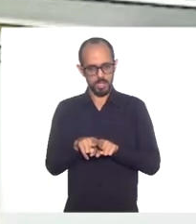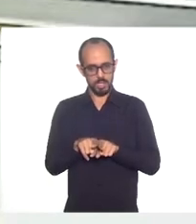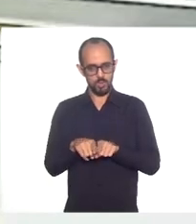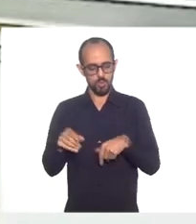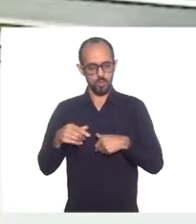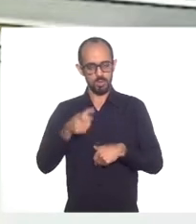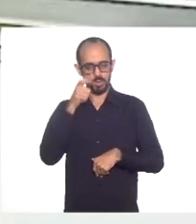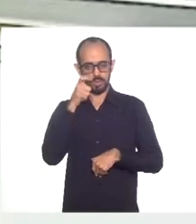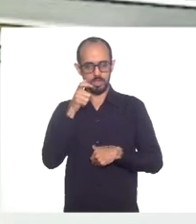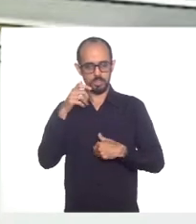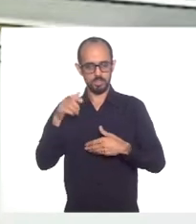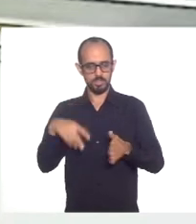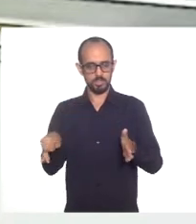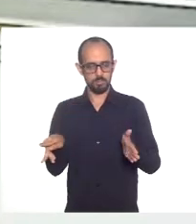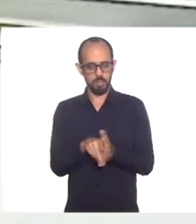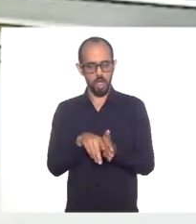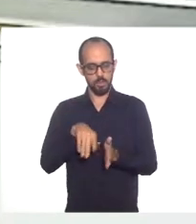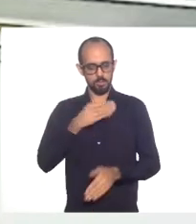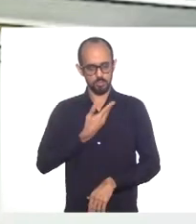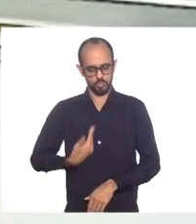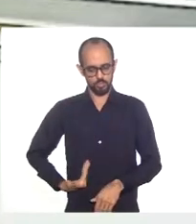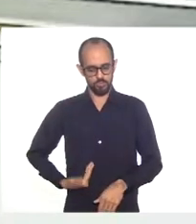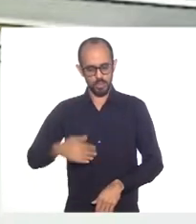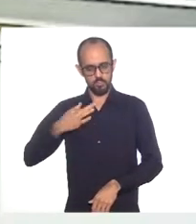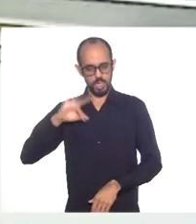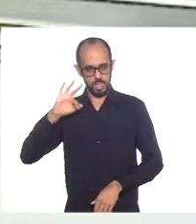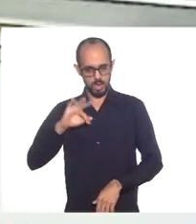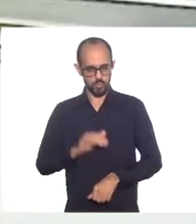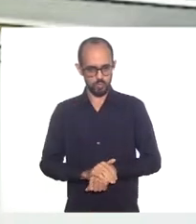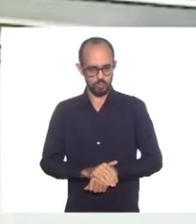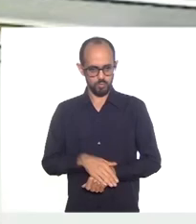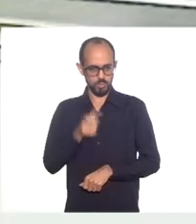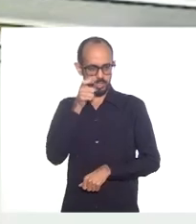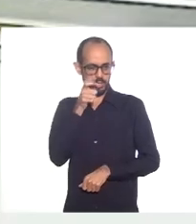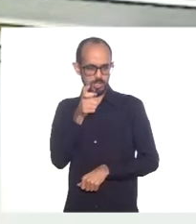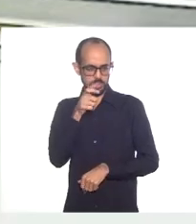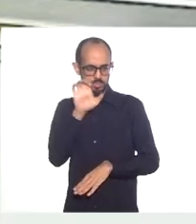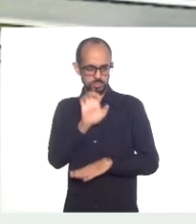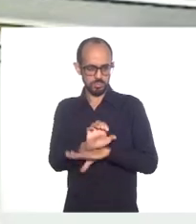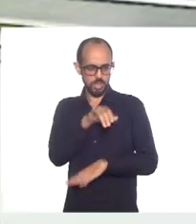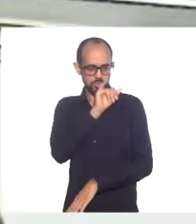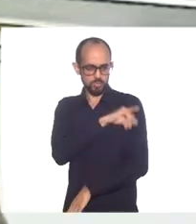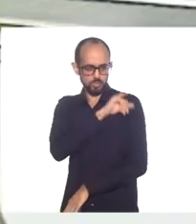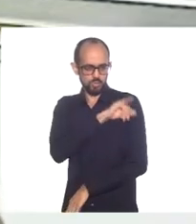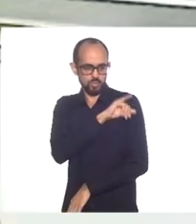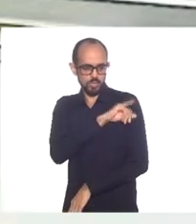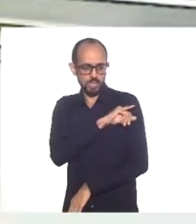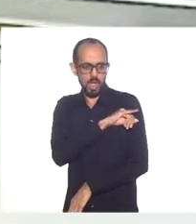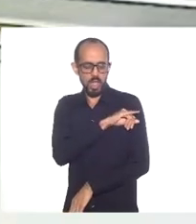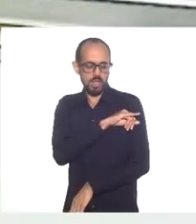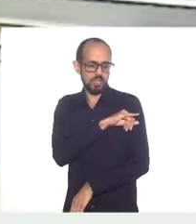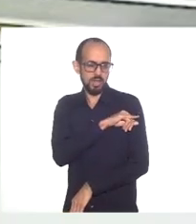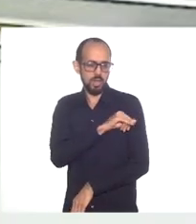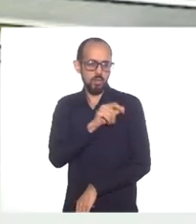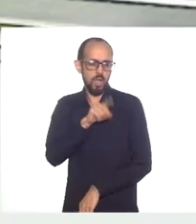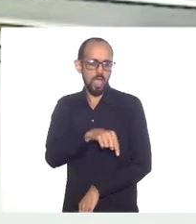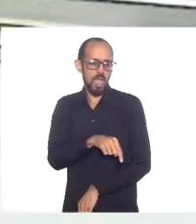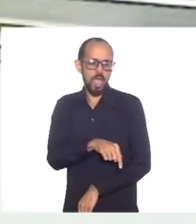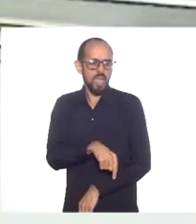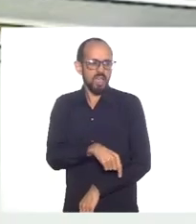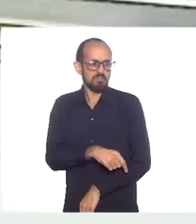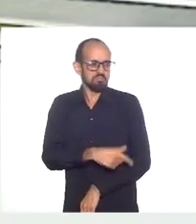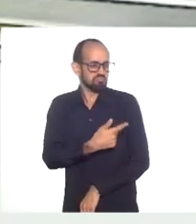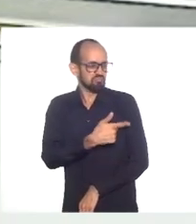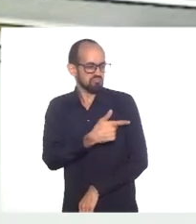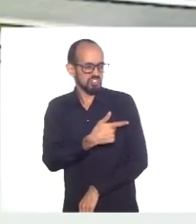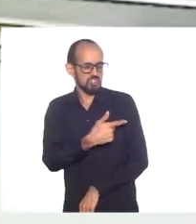União. O interesse do Estado do Rio de Janeiro é absolutamente secundário. Então, se